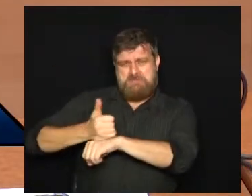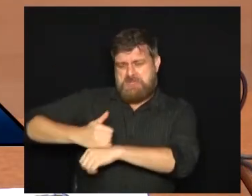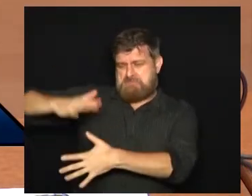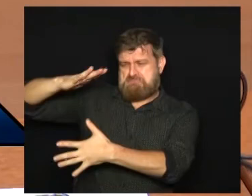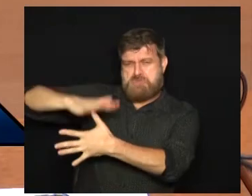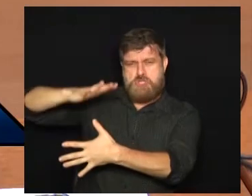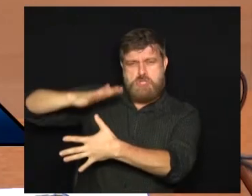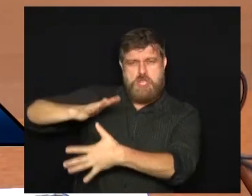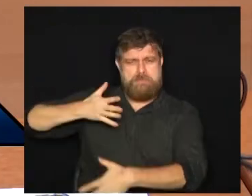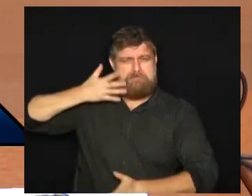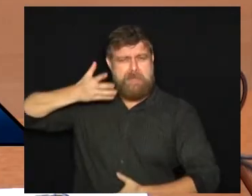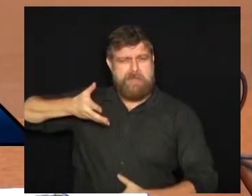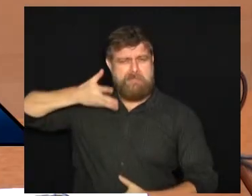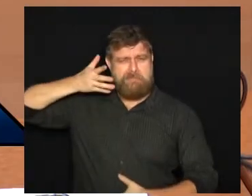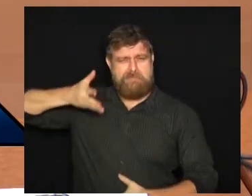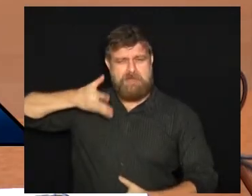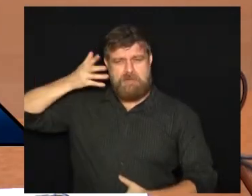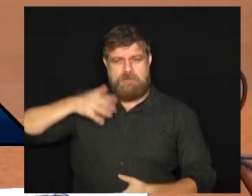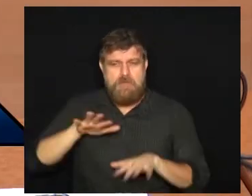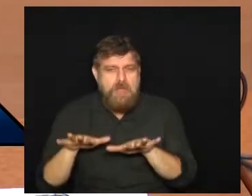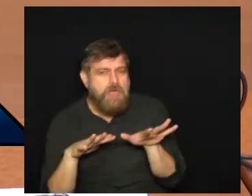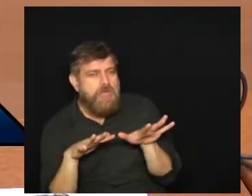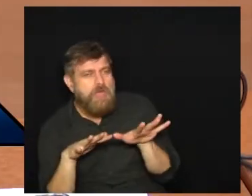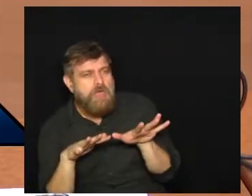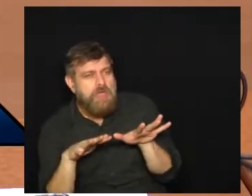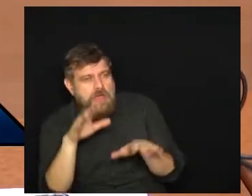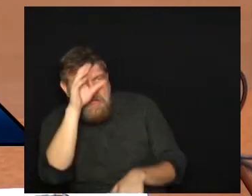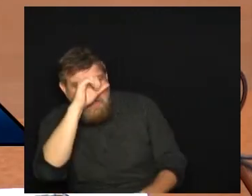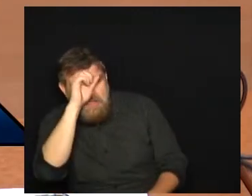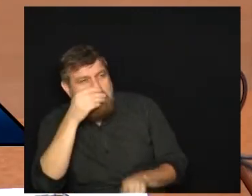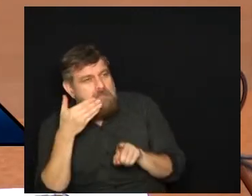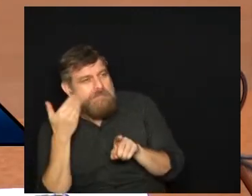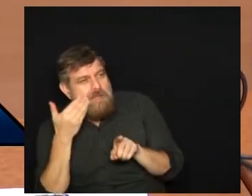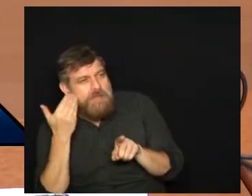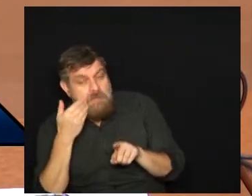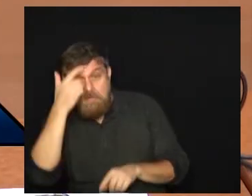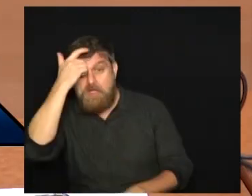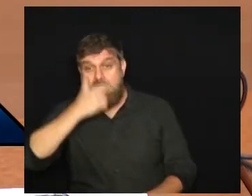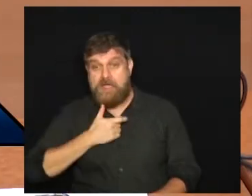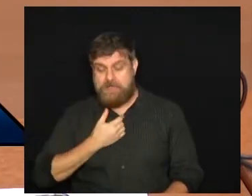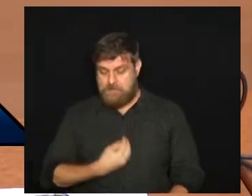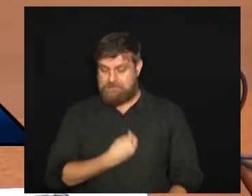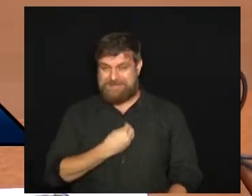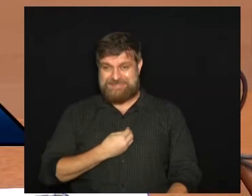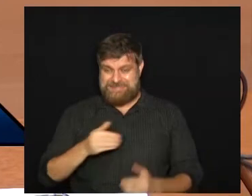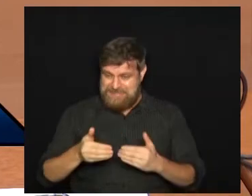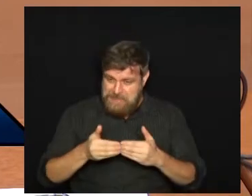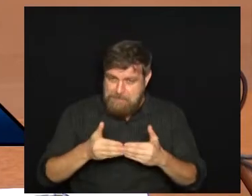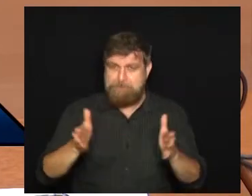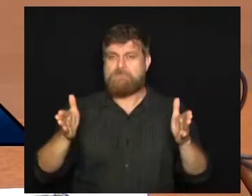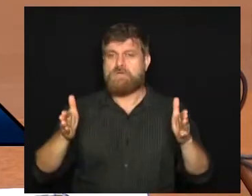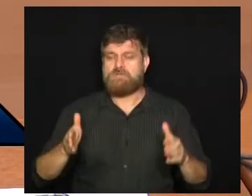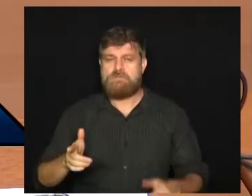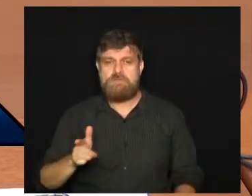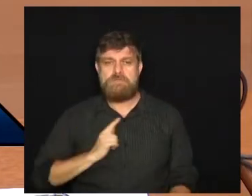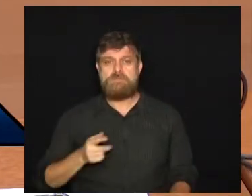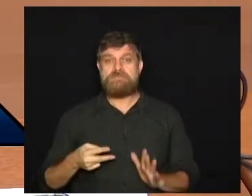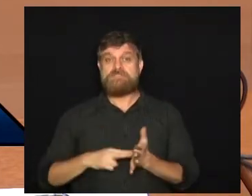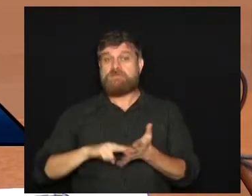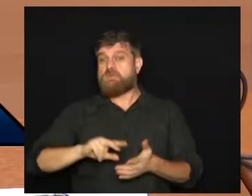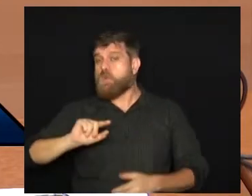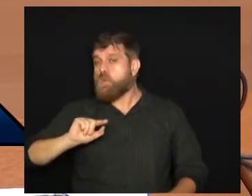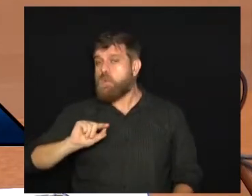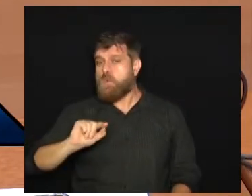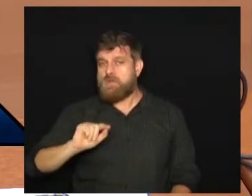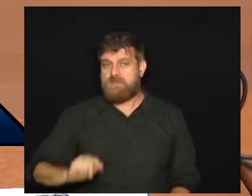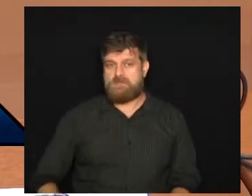para palestrar, para nos falar aqui. Eu estive presente na abertura, então significa que